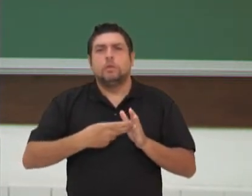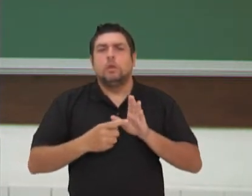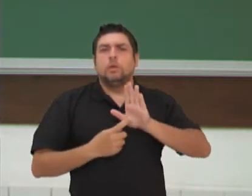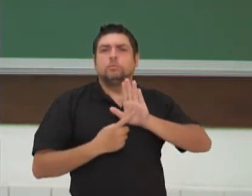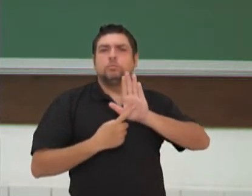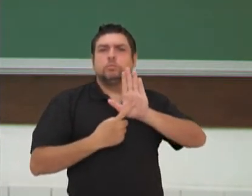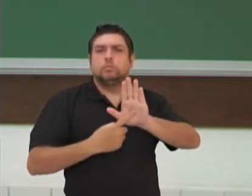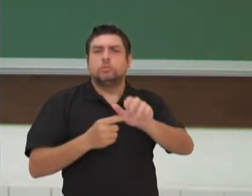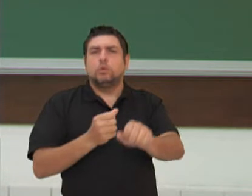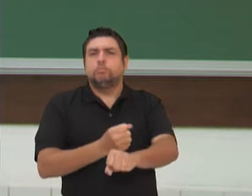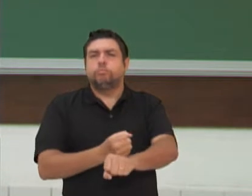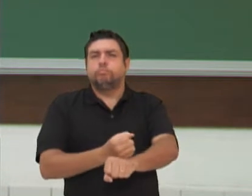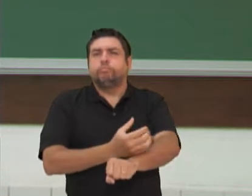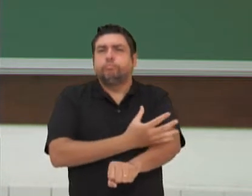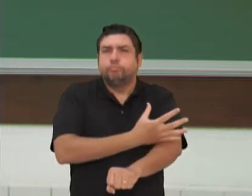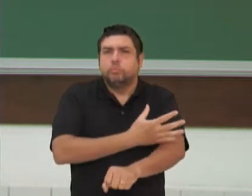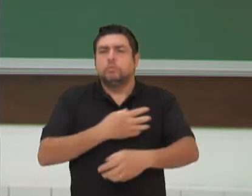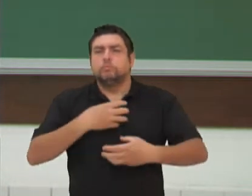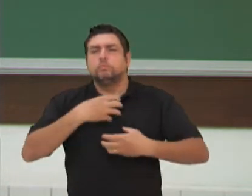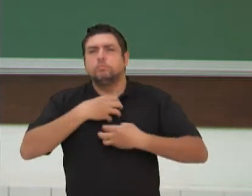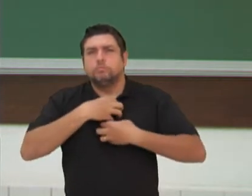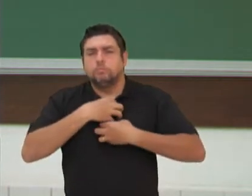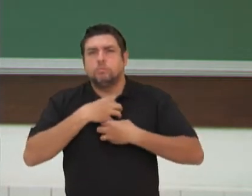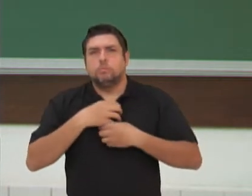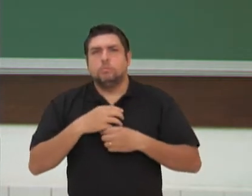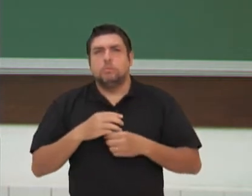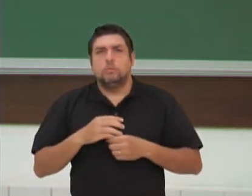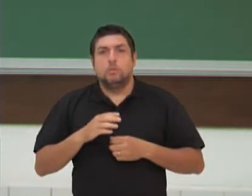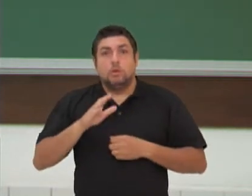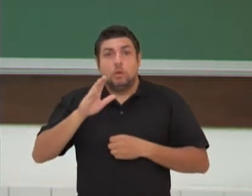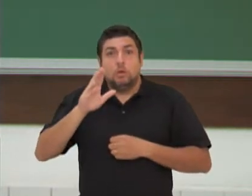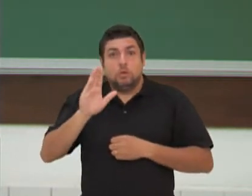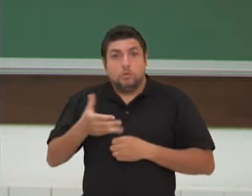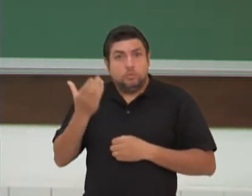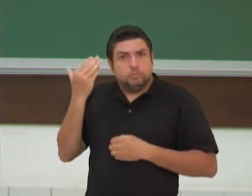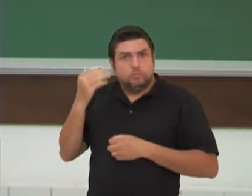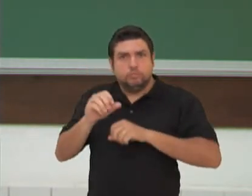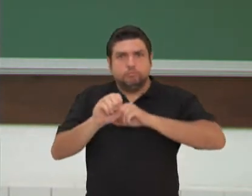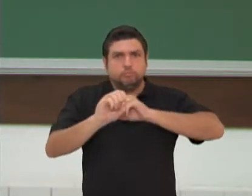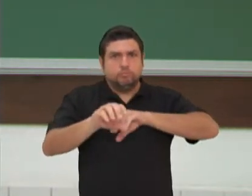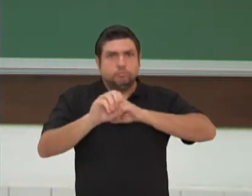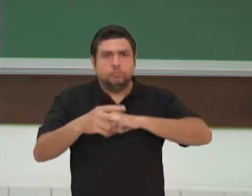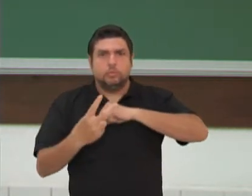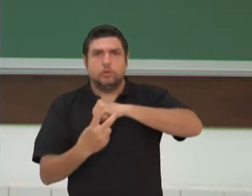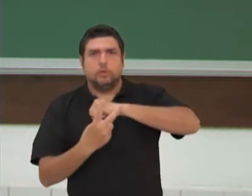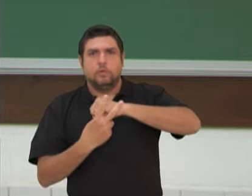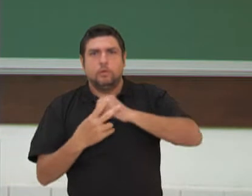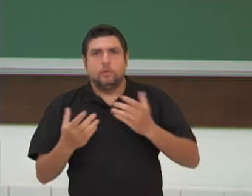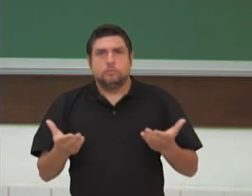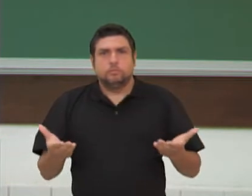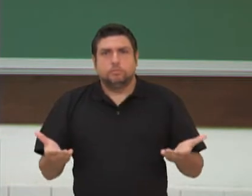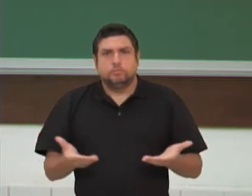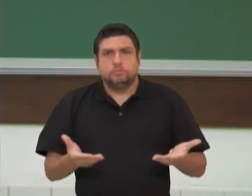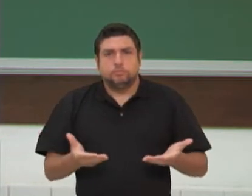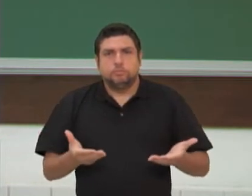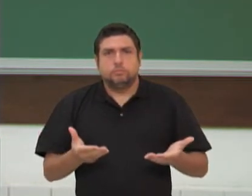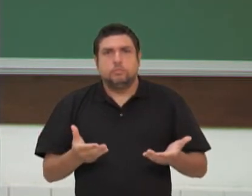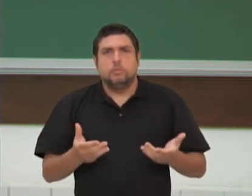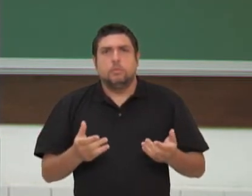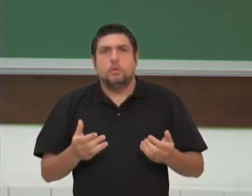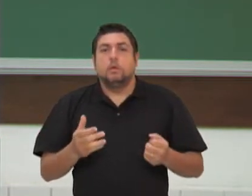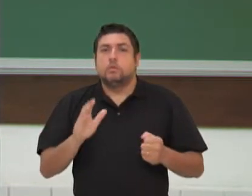y sensaciones. ¿Os acordáis? Já trabajamos el presente de subjuntivo. Lembram disso? O presente do modo subjuntivo nós já